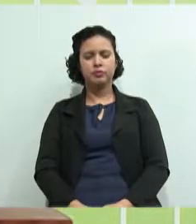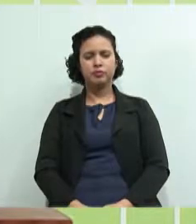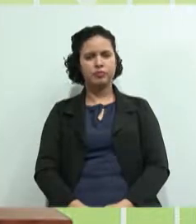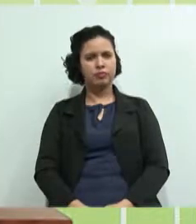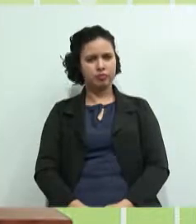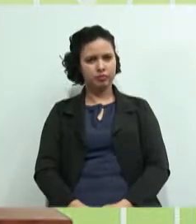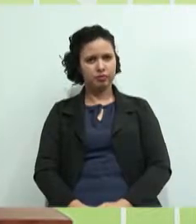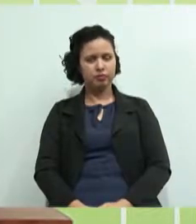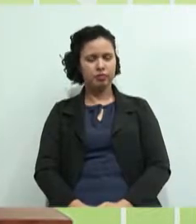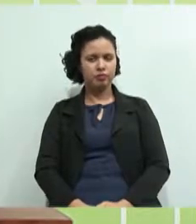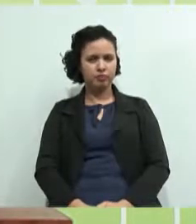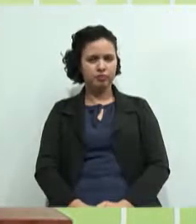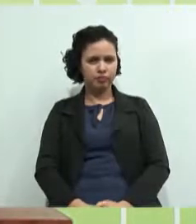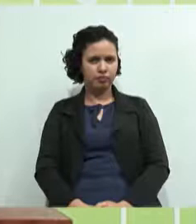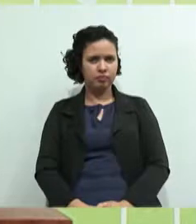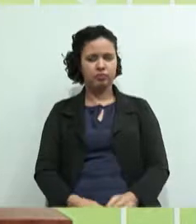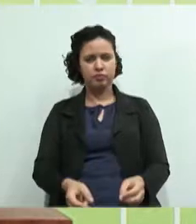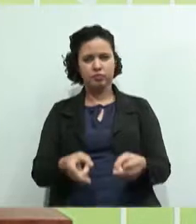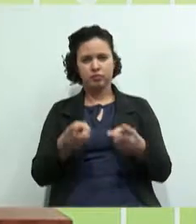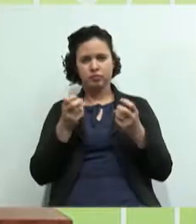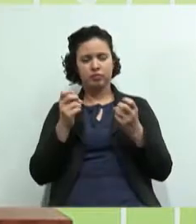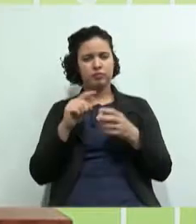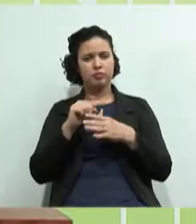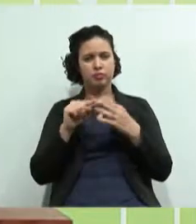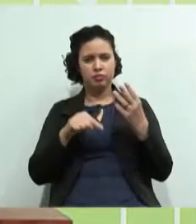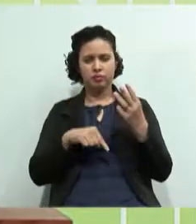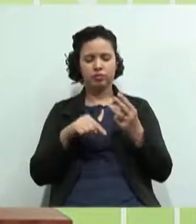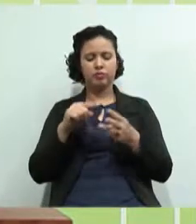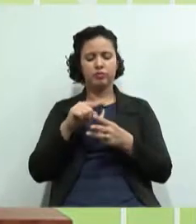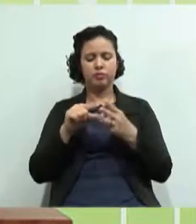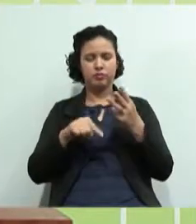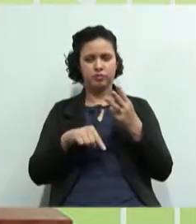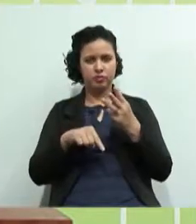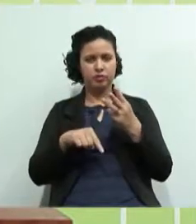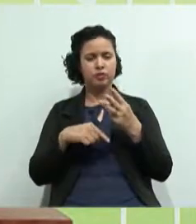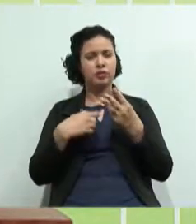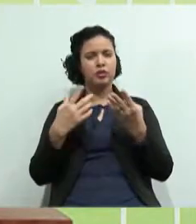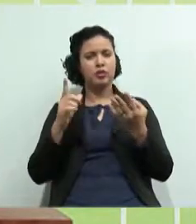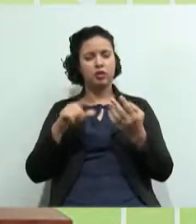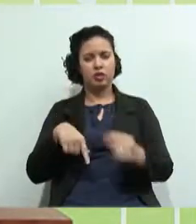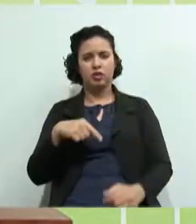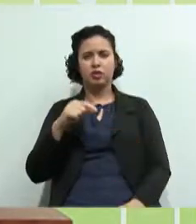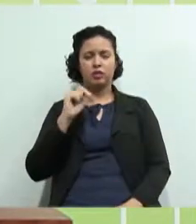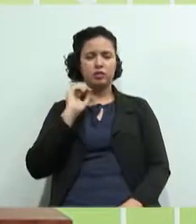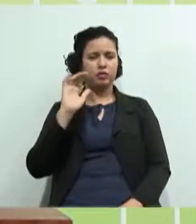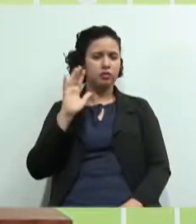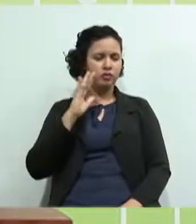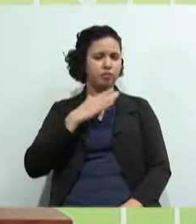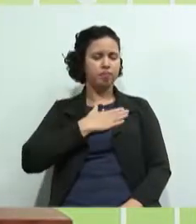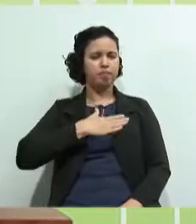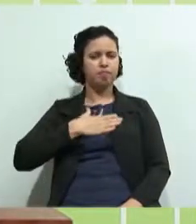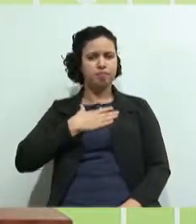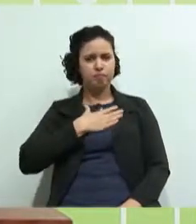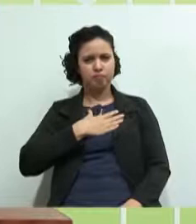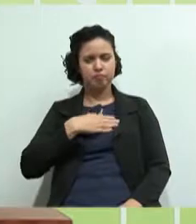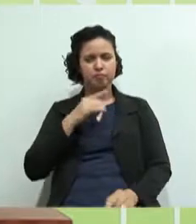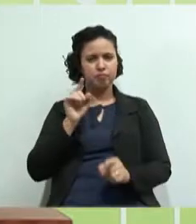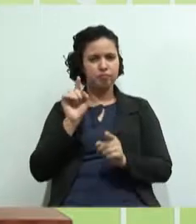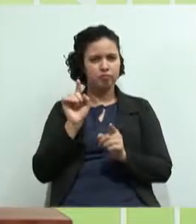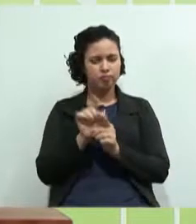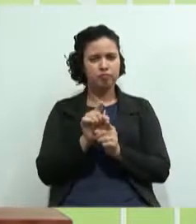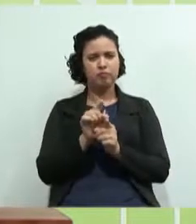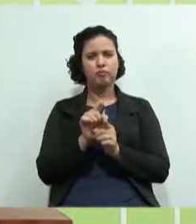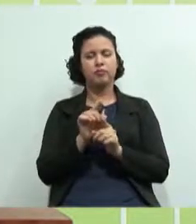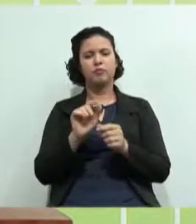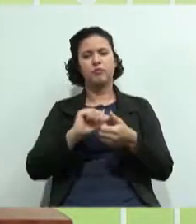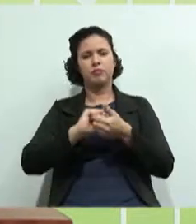Você viu aí, né? Os 3 tipos de filosofia existentes, né? Falamos aí da filosofia da satisfação, né? Da otimização e